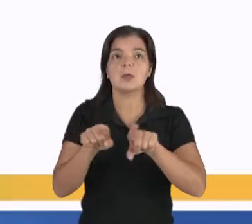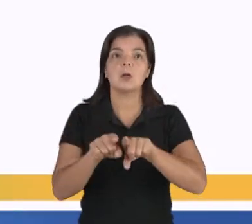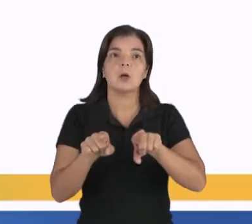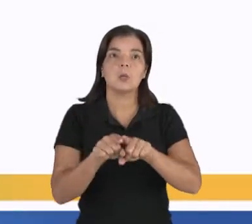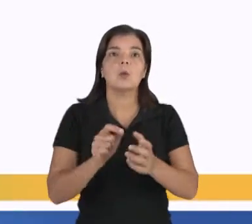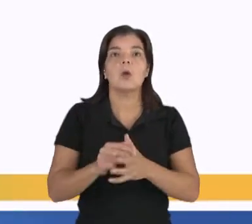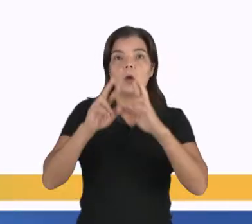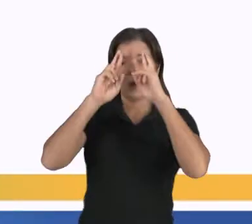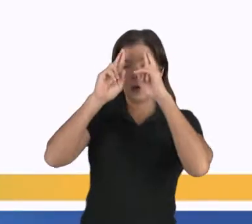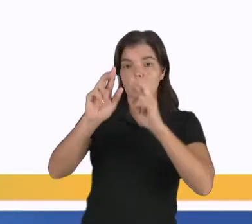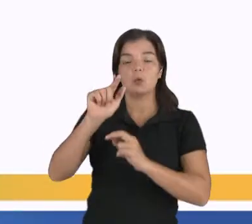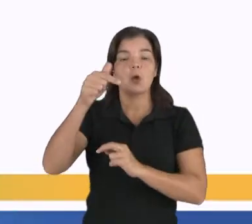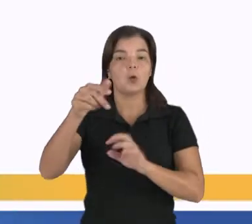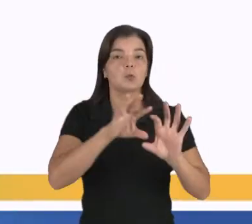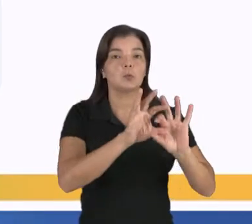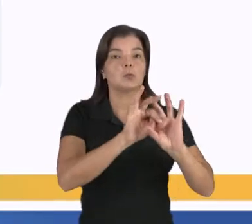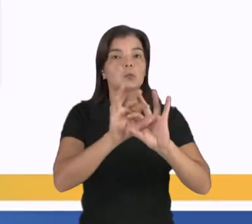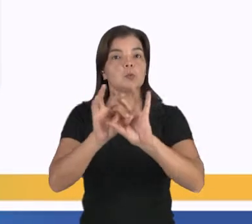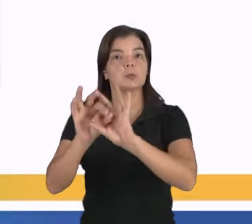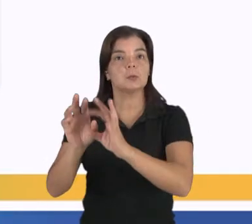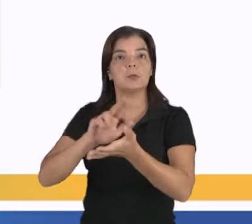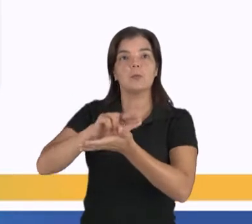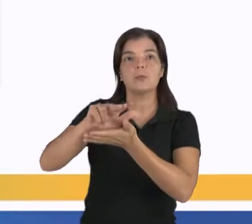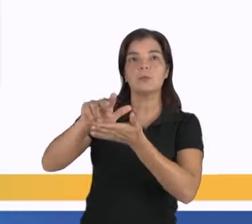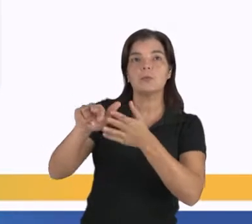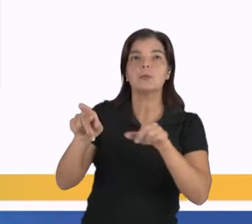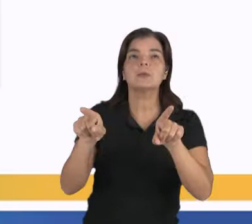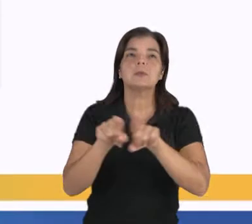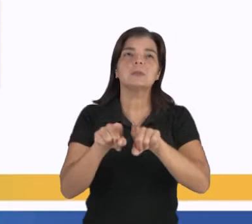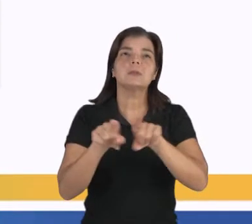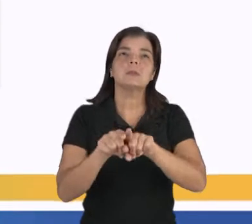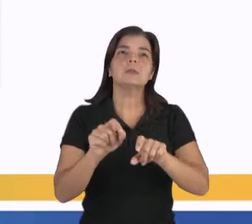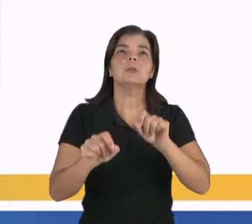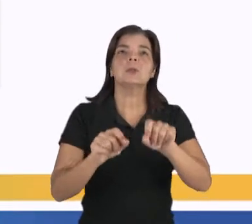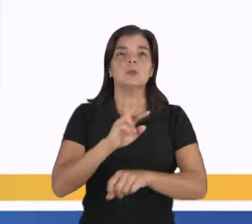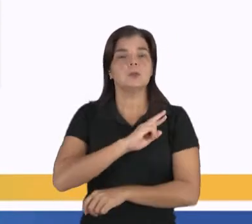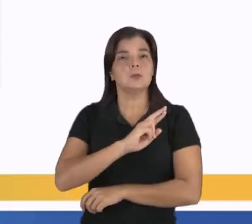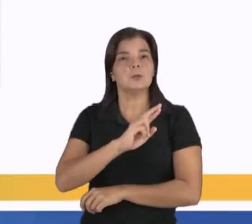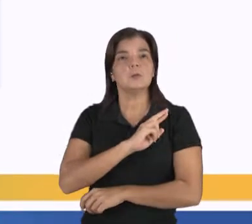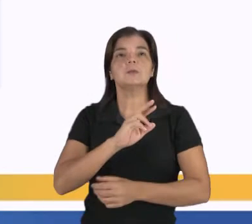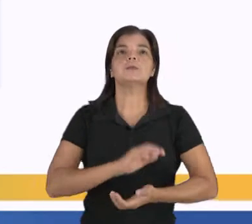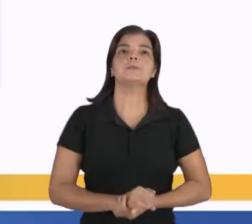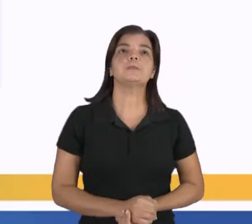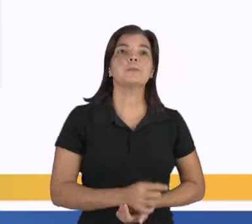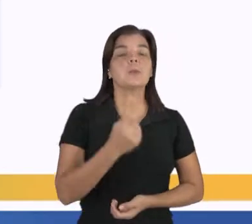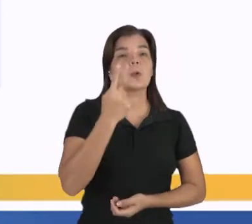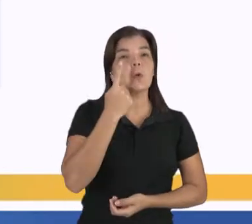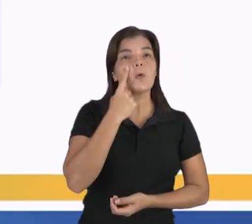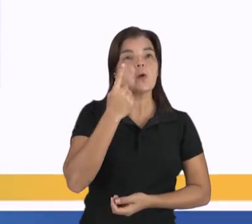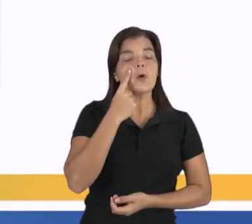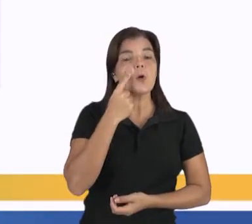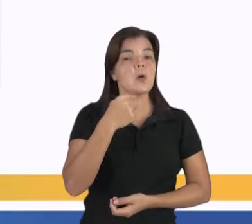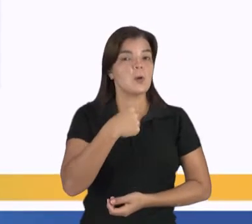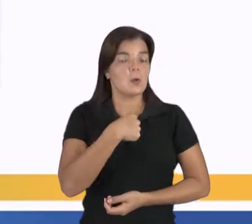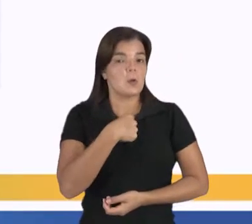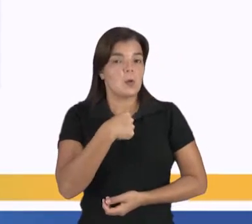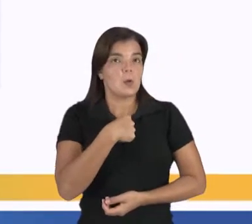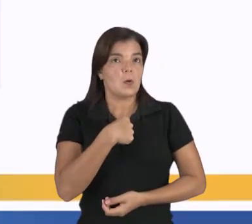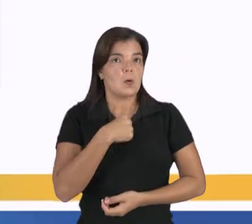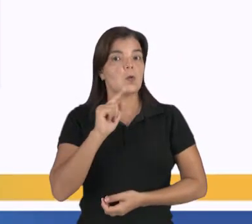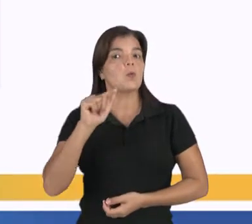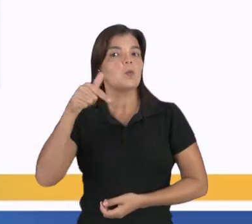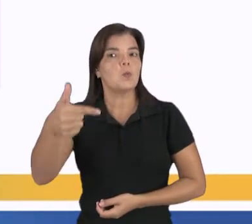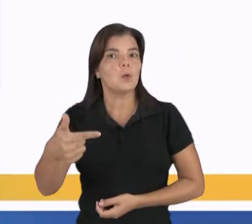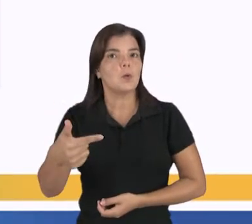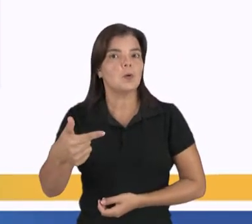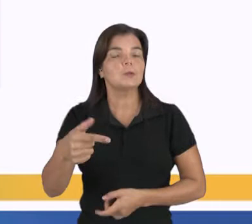transcendente e o respeito ao outro no contexto das variadas religiões. Vamos ver nesse slide eu, o